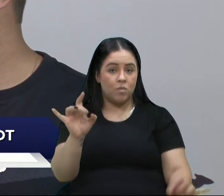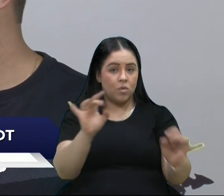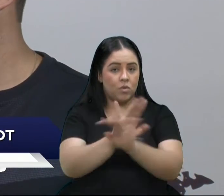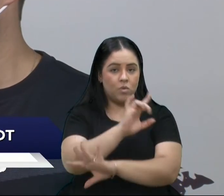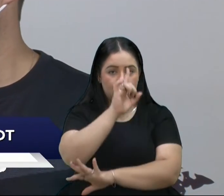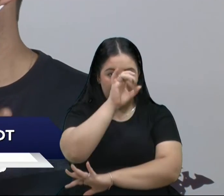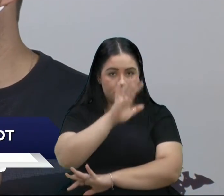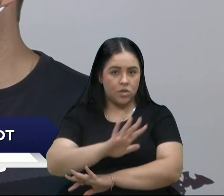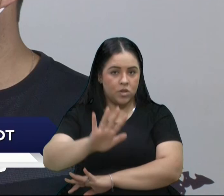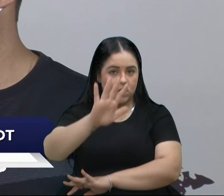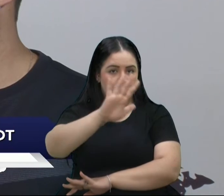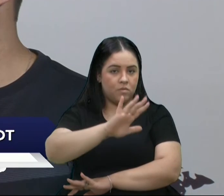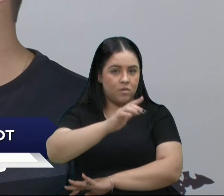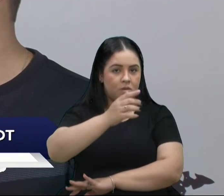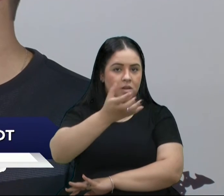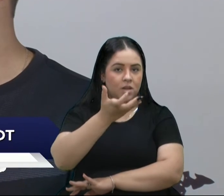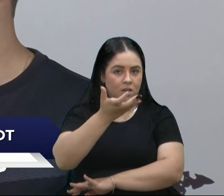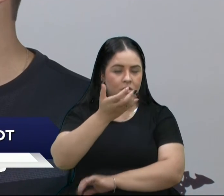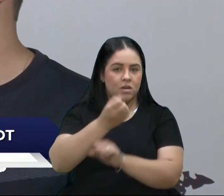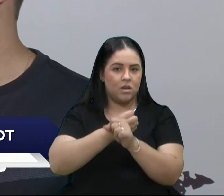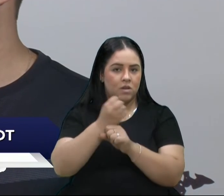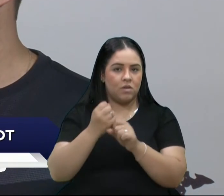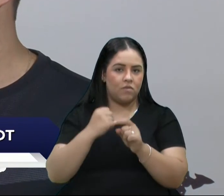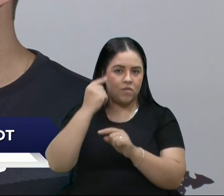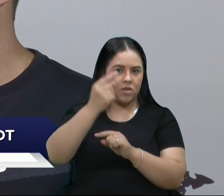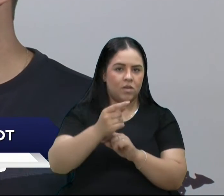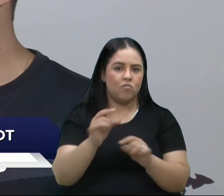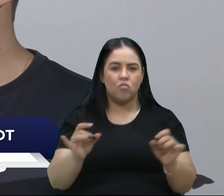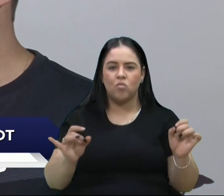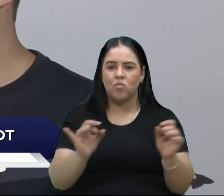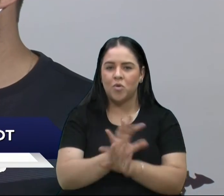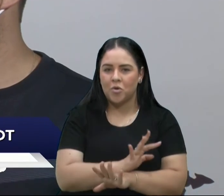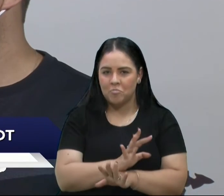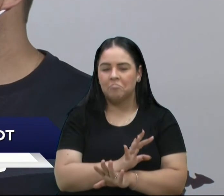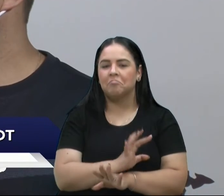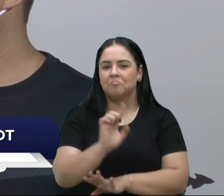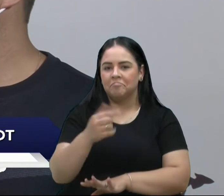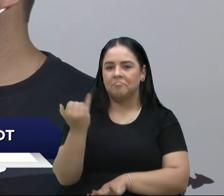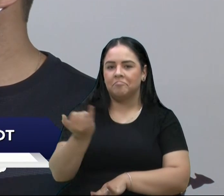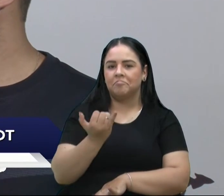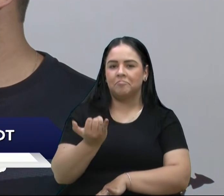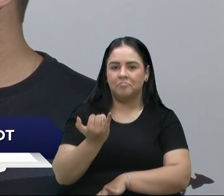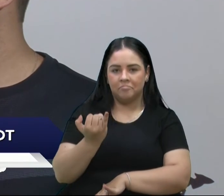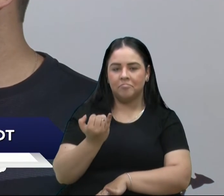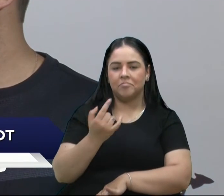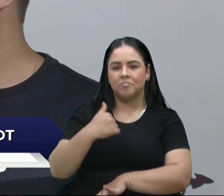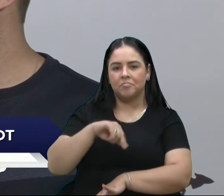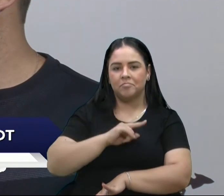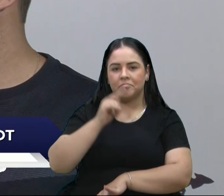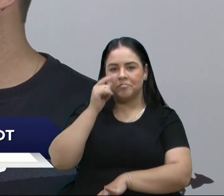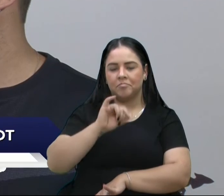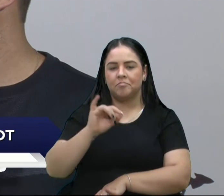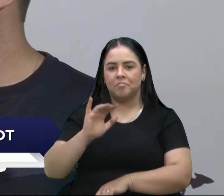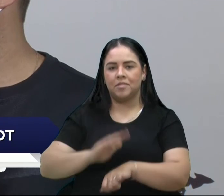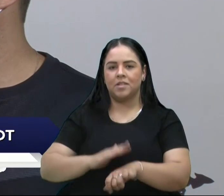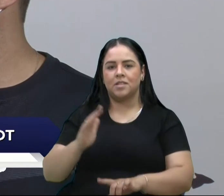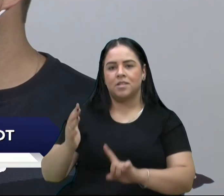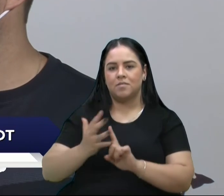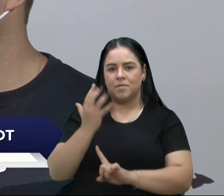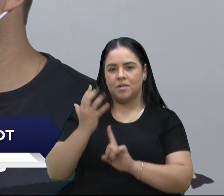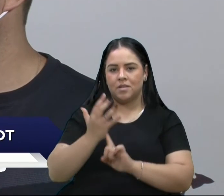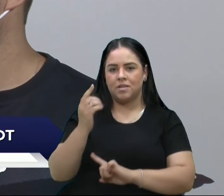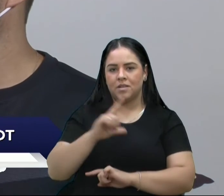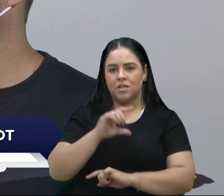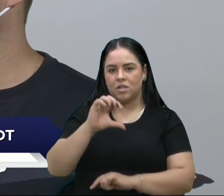Queremos, o ano que vem, né, em março, já inaugurar parte desses leitos, muito importante, para absorver essa demanda aí de 9